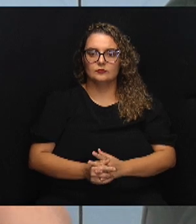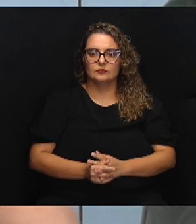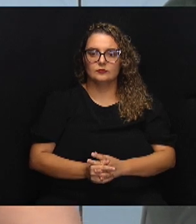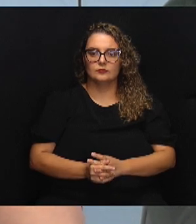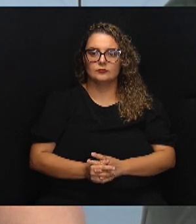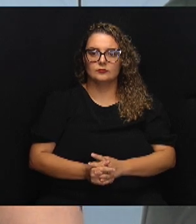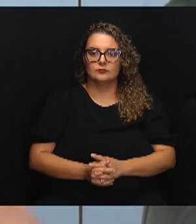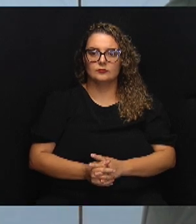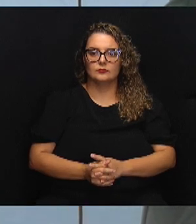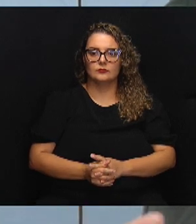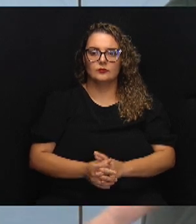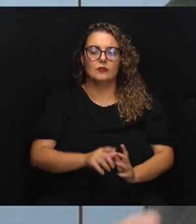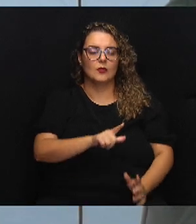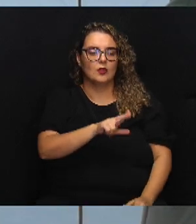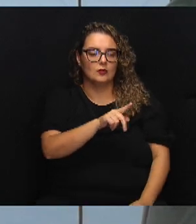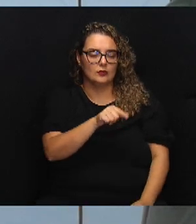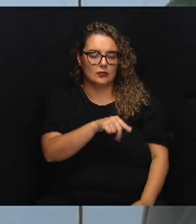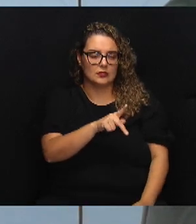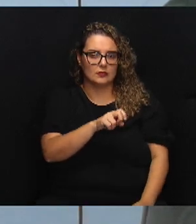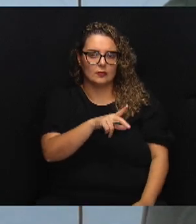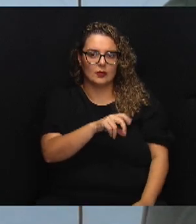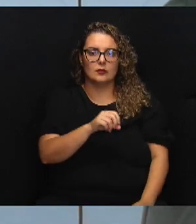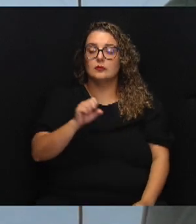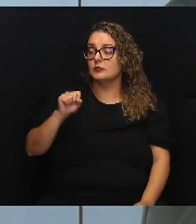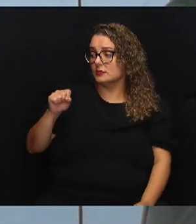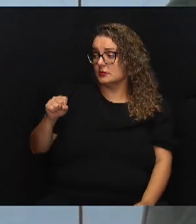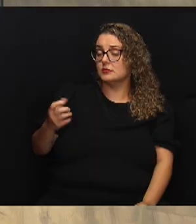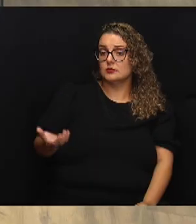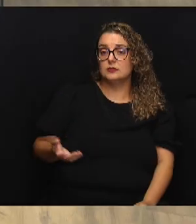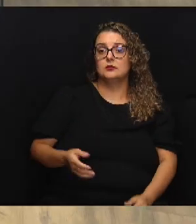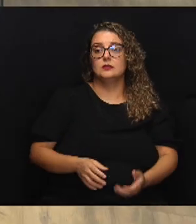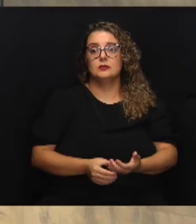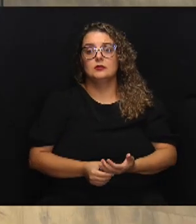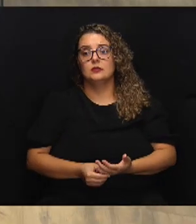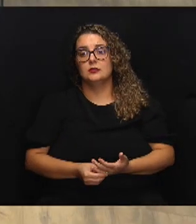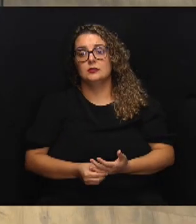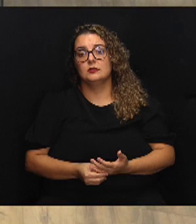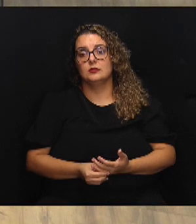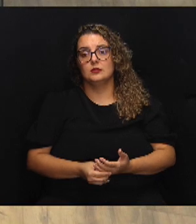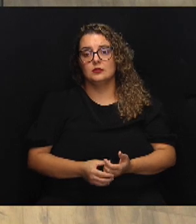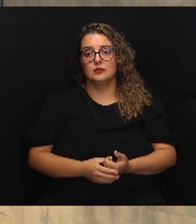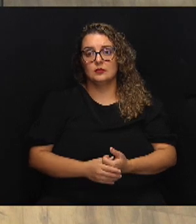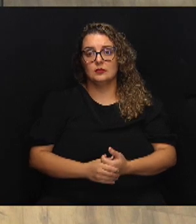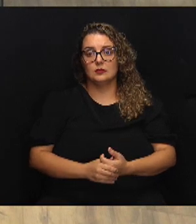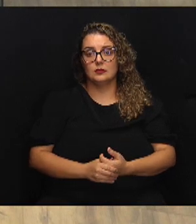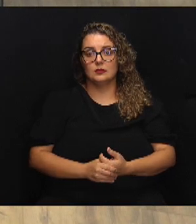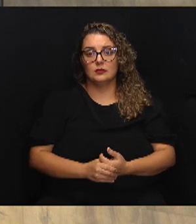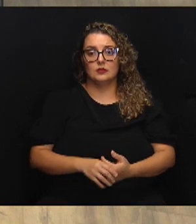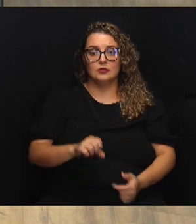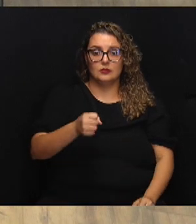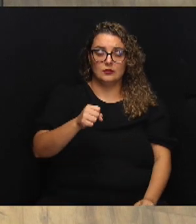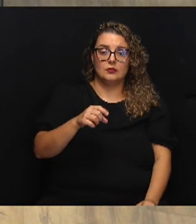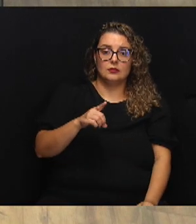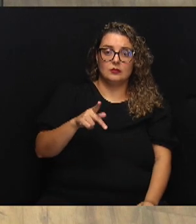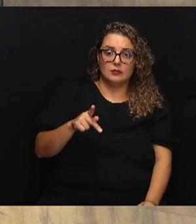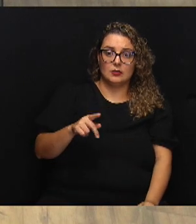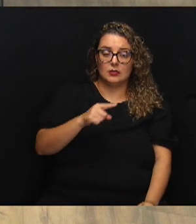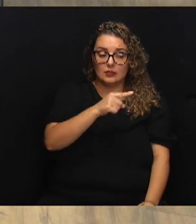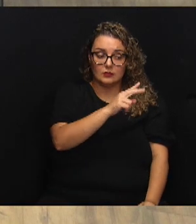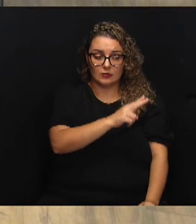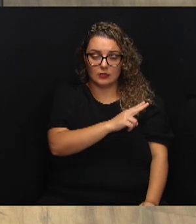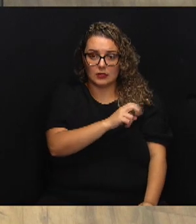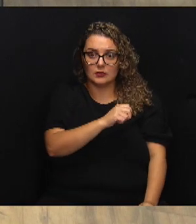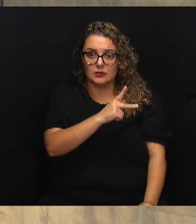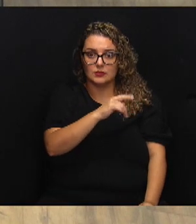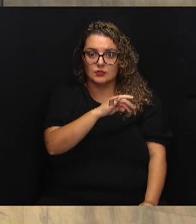Luiz Paulo, né? Lá do, sim. Na época ele era do 8º DP lá do Padre Anchieta. E aí foi um